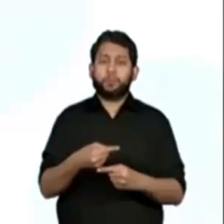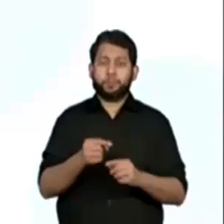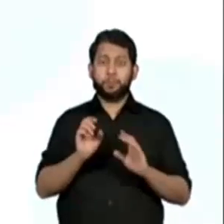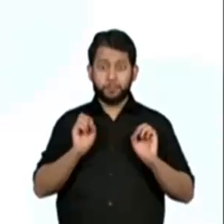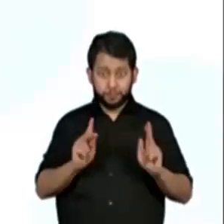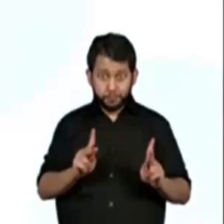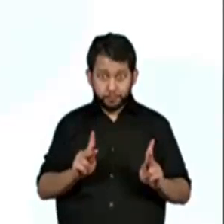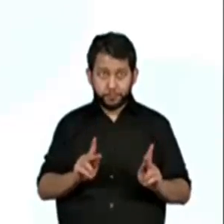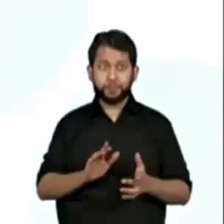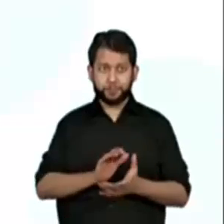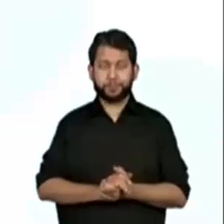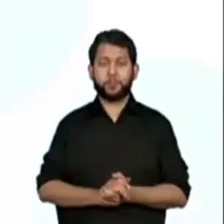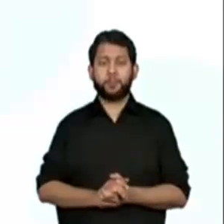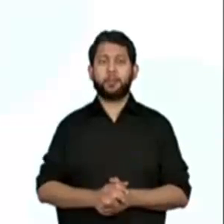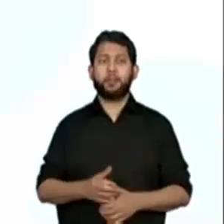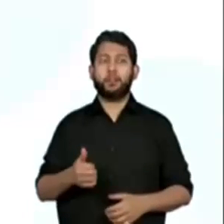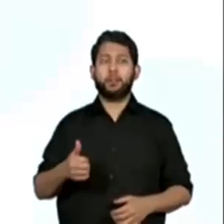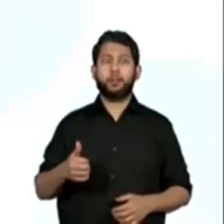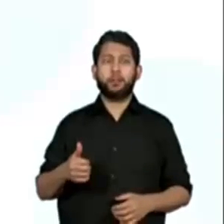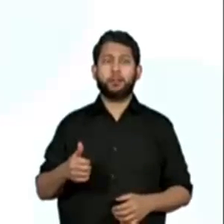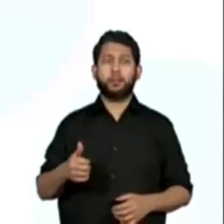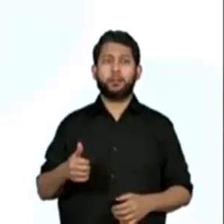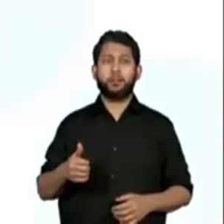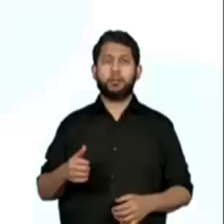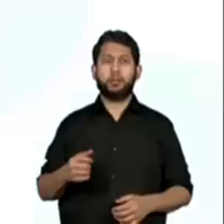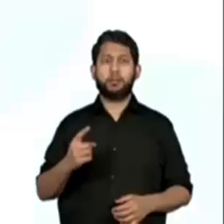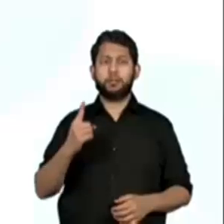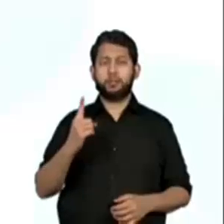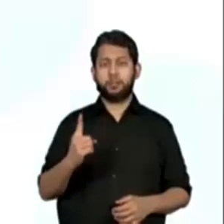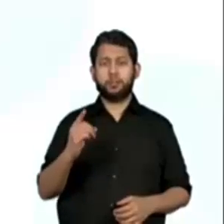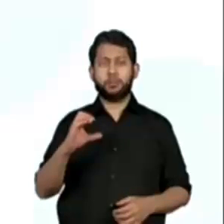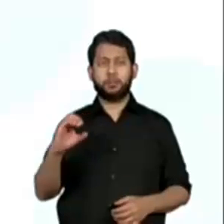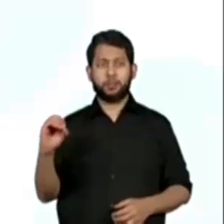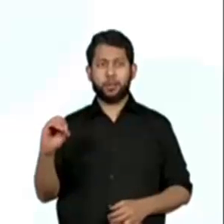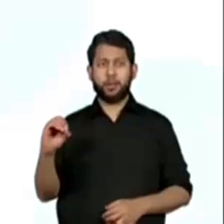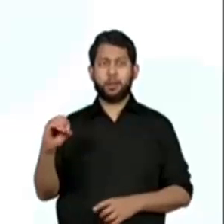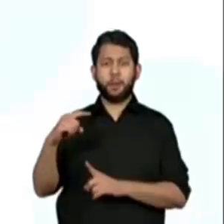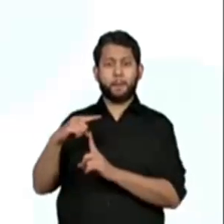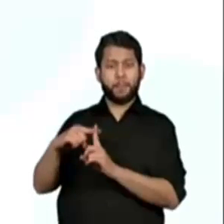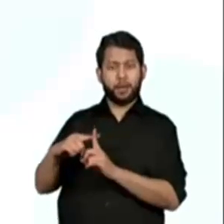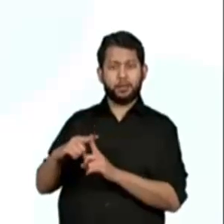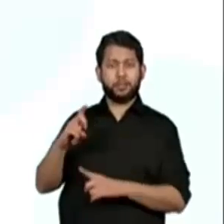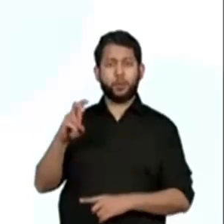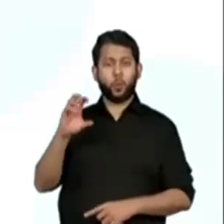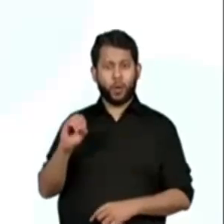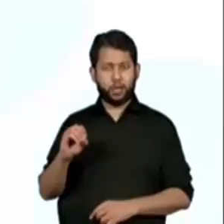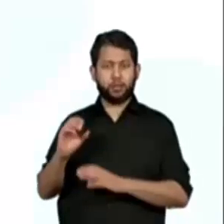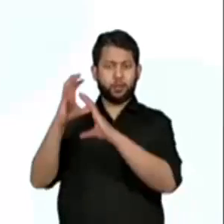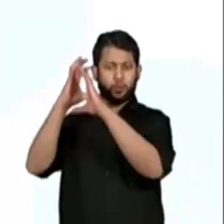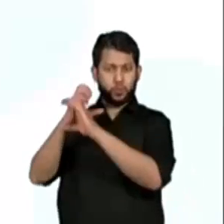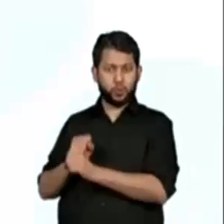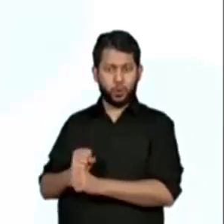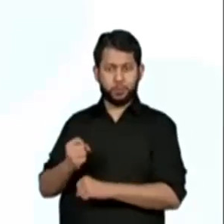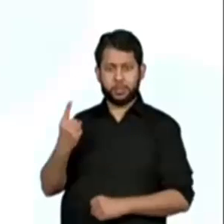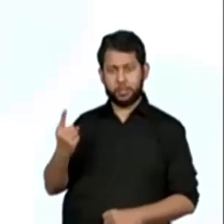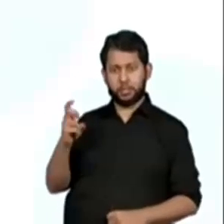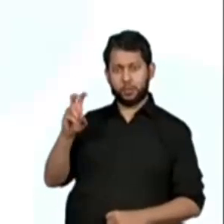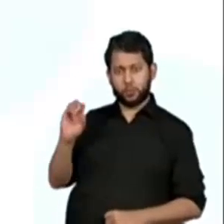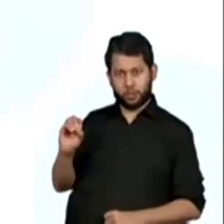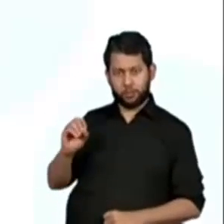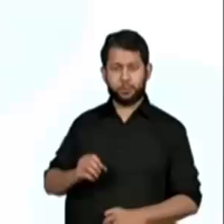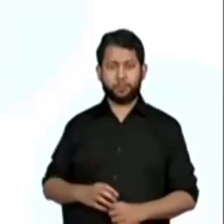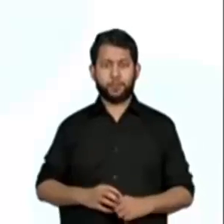seguinte. 10 mais 50 é igual a 150 e 90